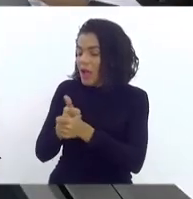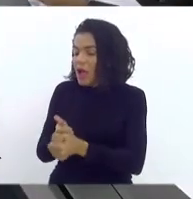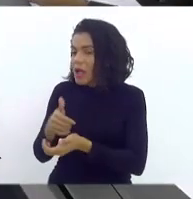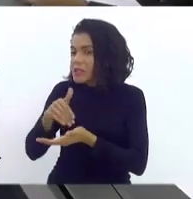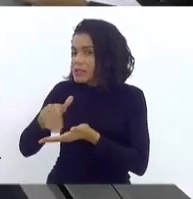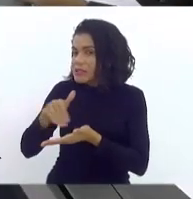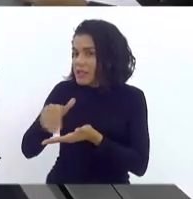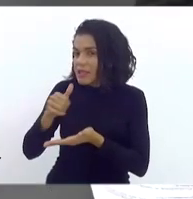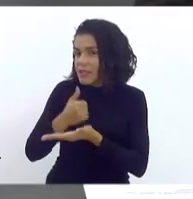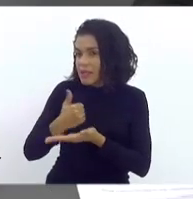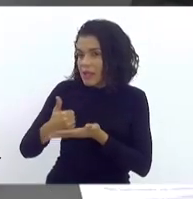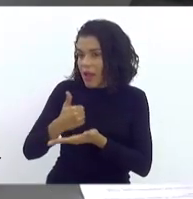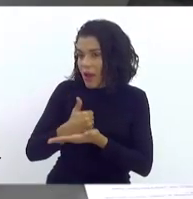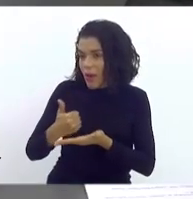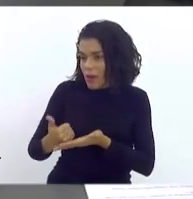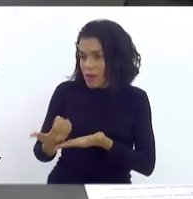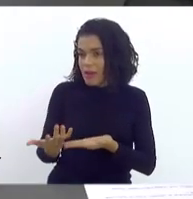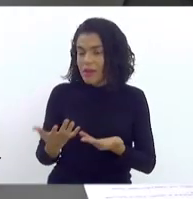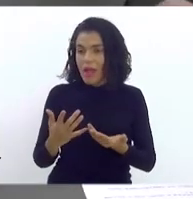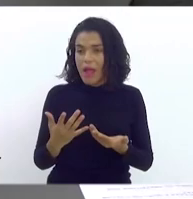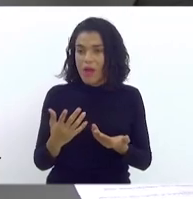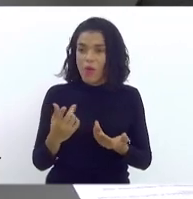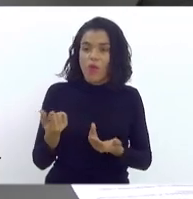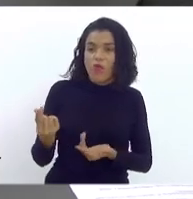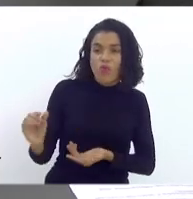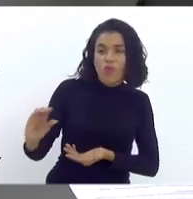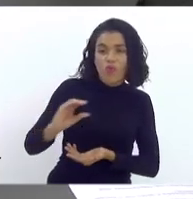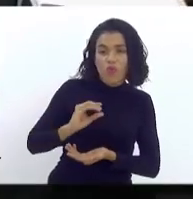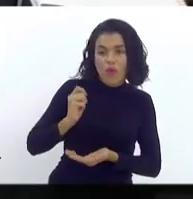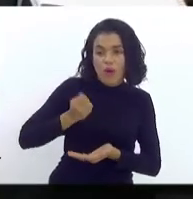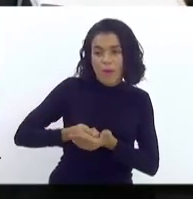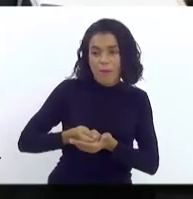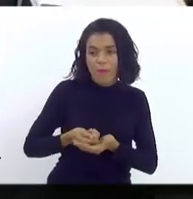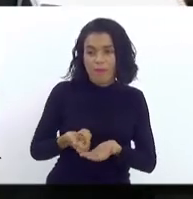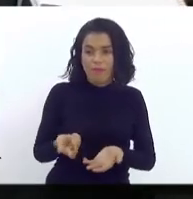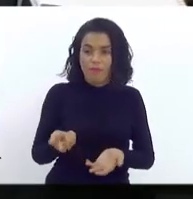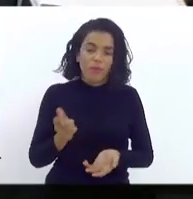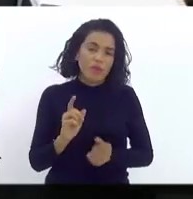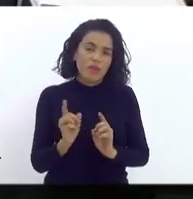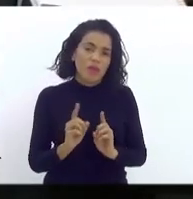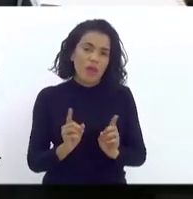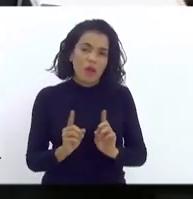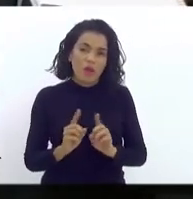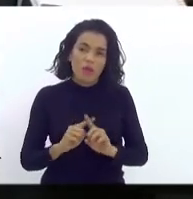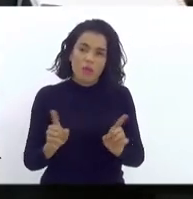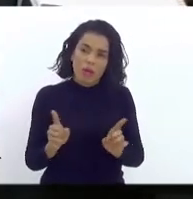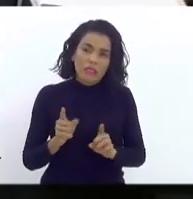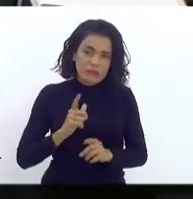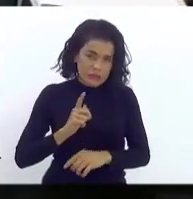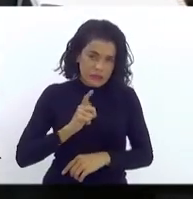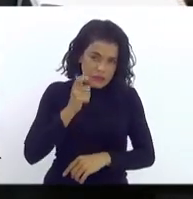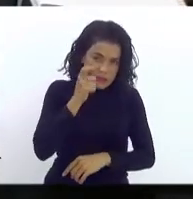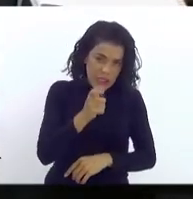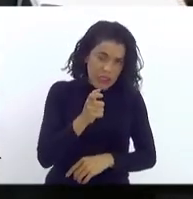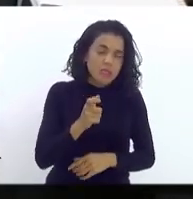são contratados, quantos eles recebem por isso? Não, mas se o senhor tiver algum